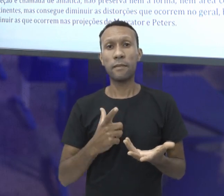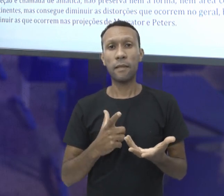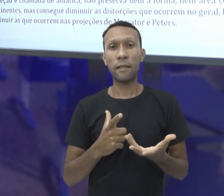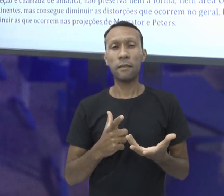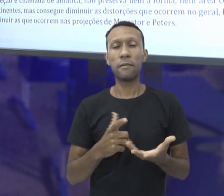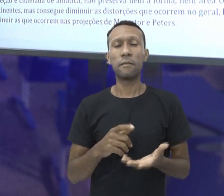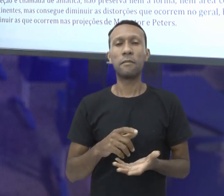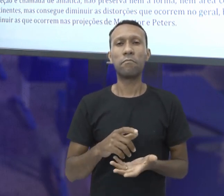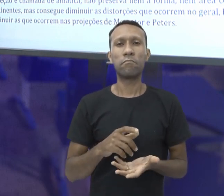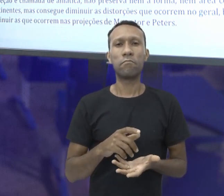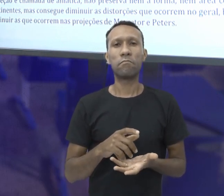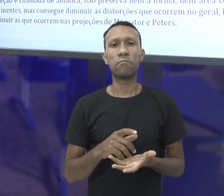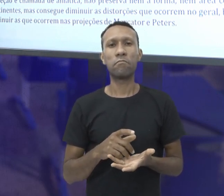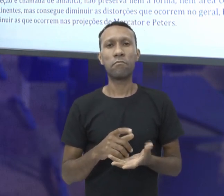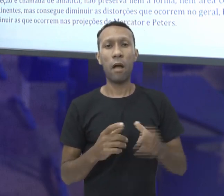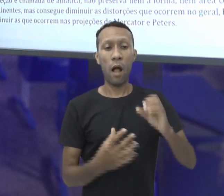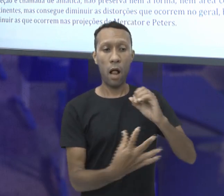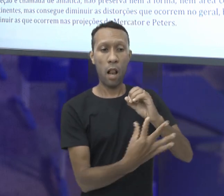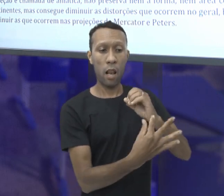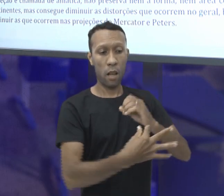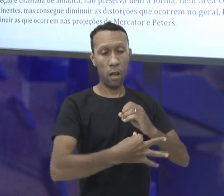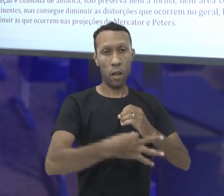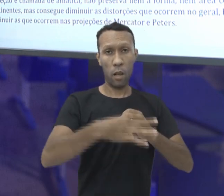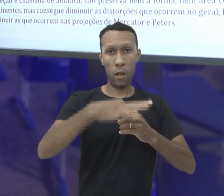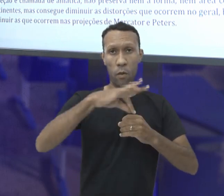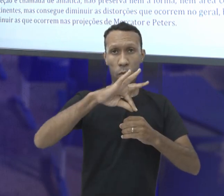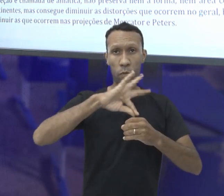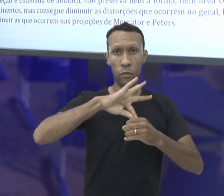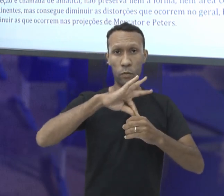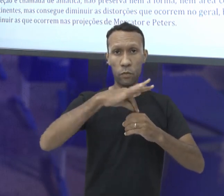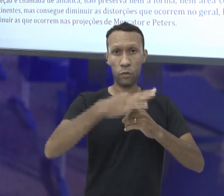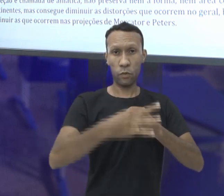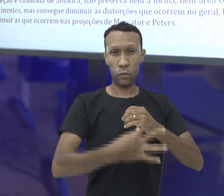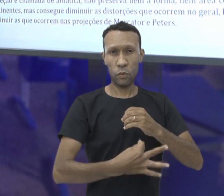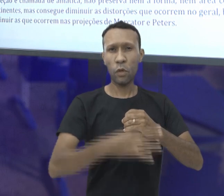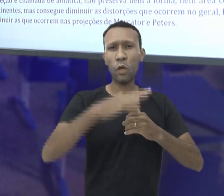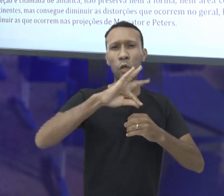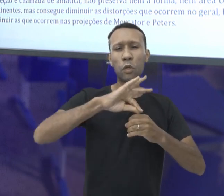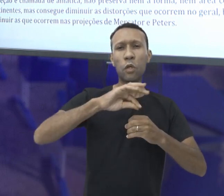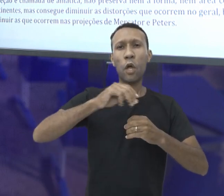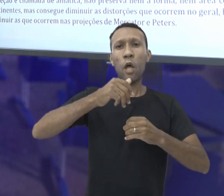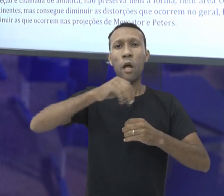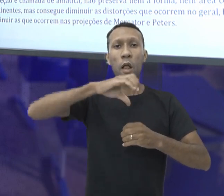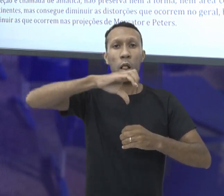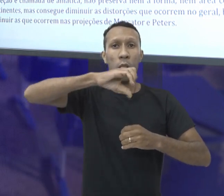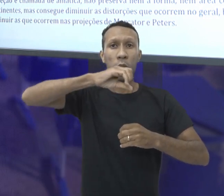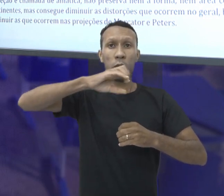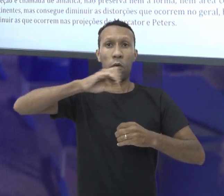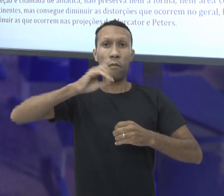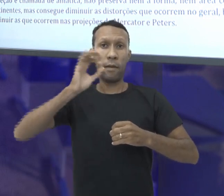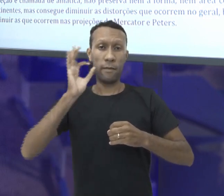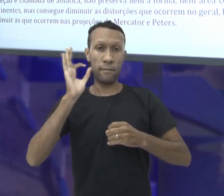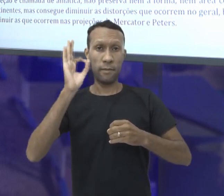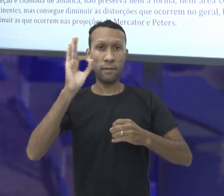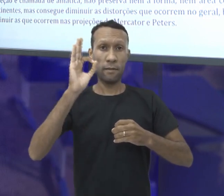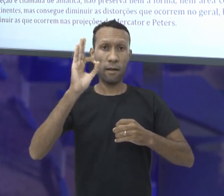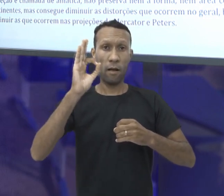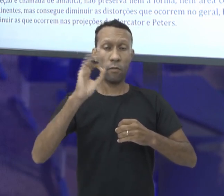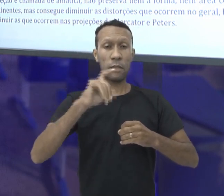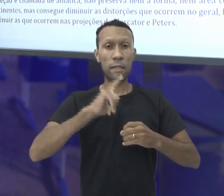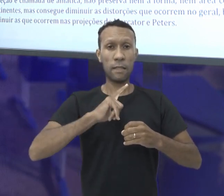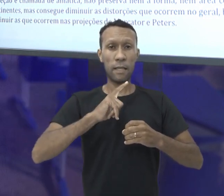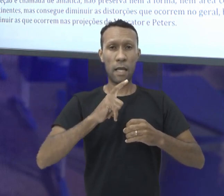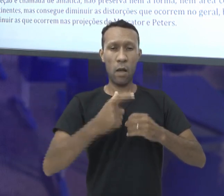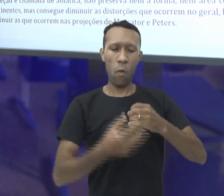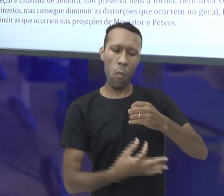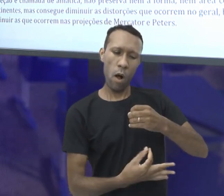projeção de Mercator, as longitudes cruzando em 90 graus, nela observamos que as longitudes são